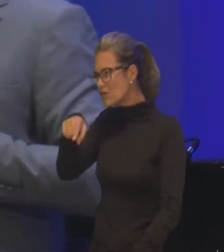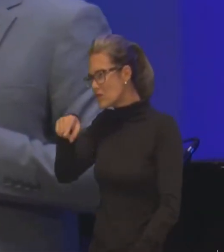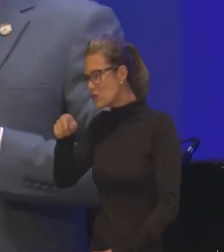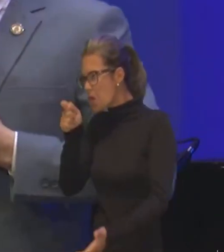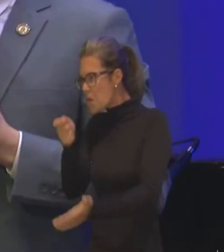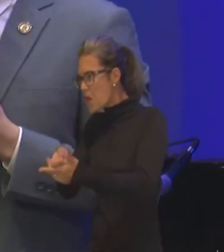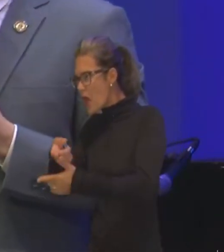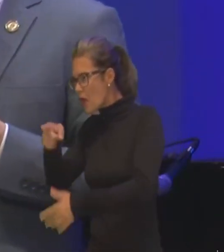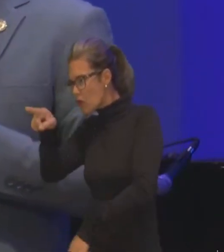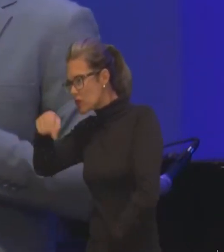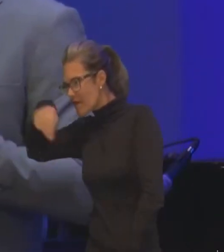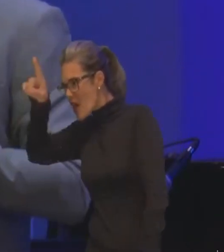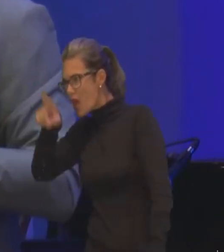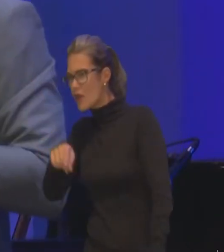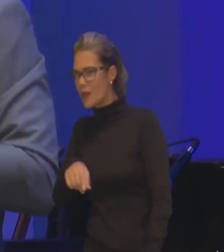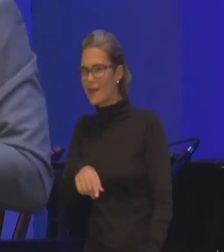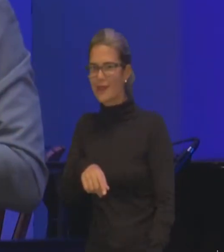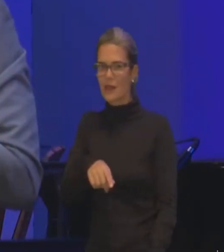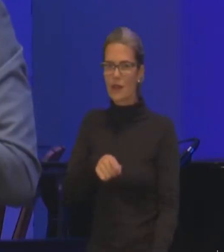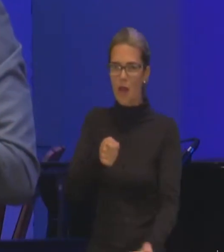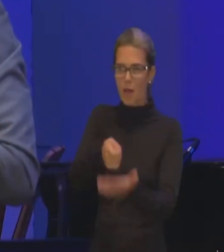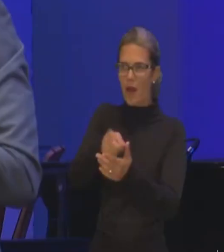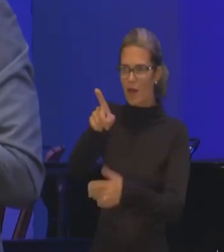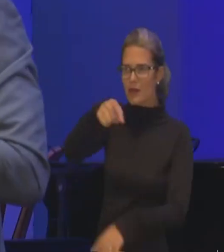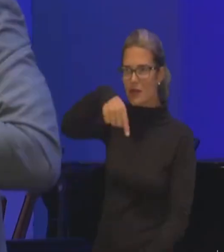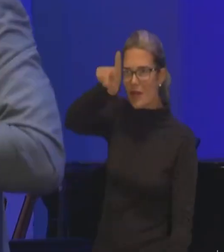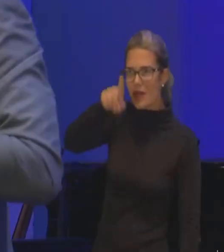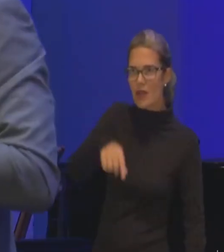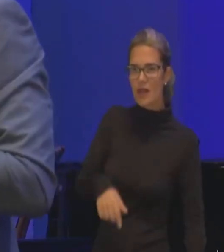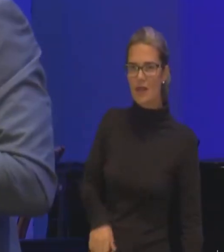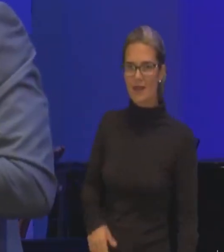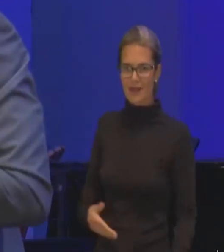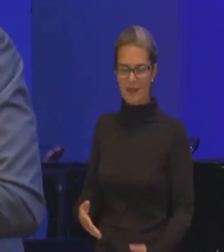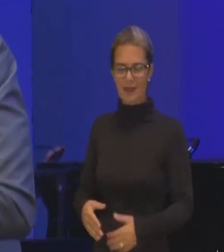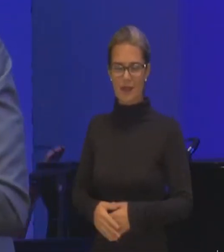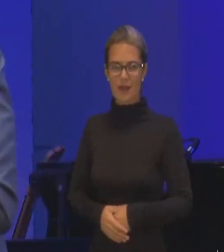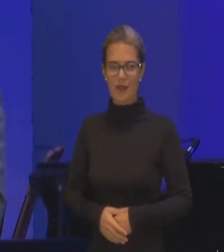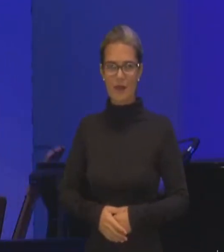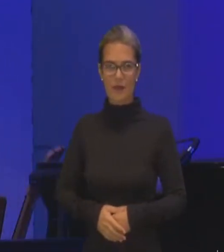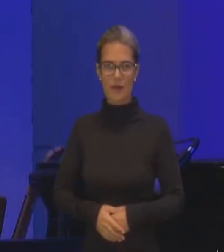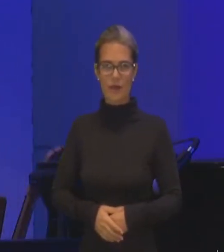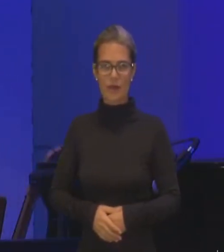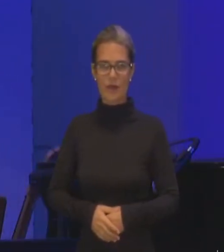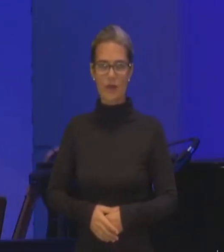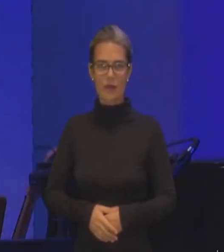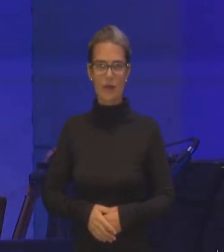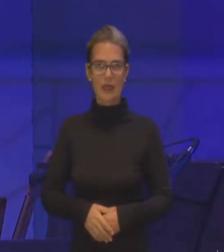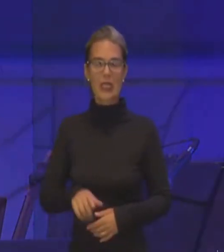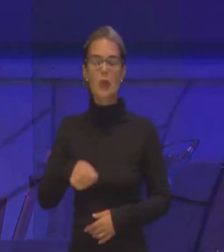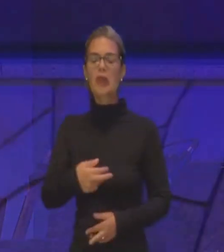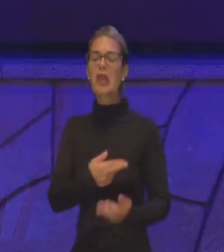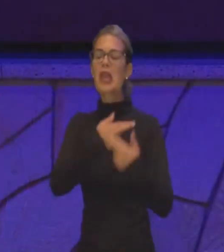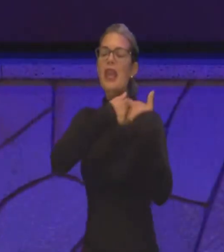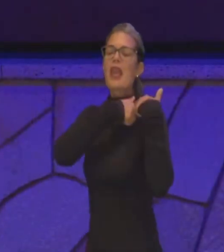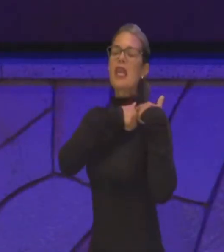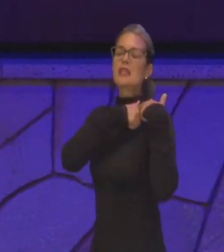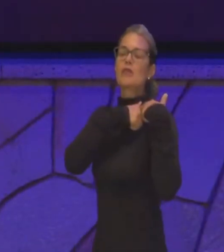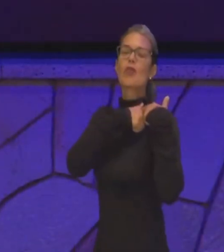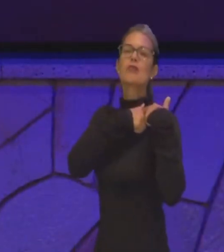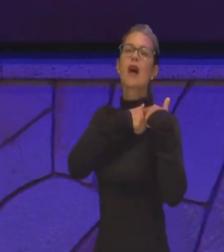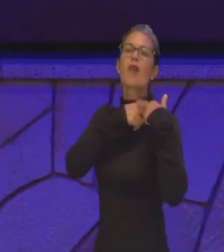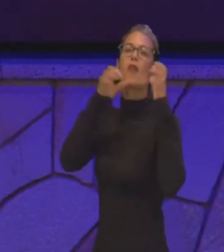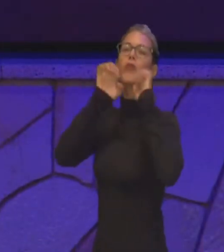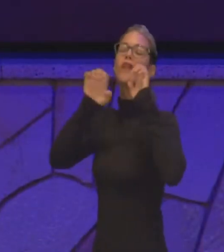desta grande comissão, deste grande mandamento, desta grande comissão, são agora os